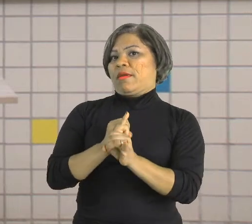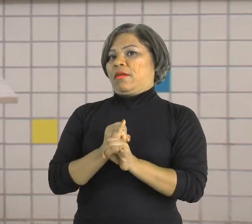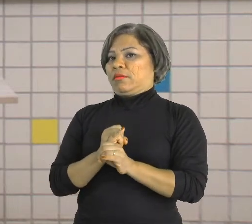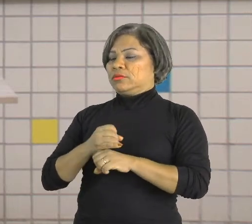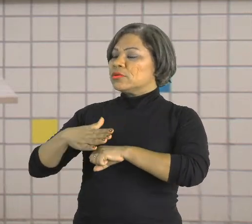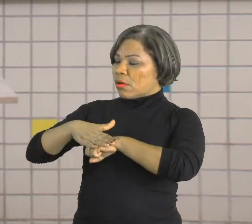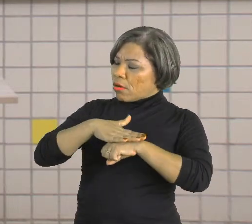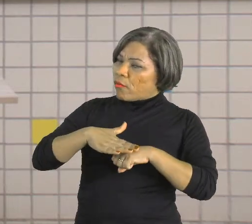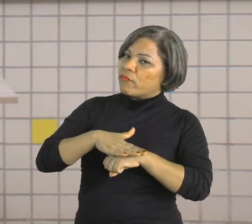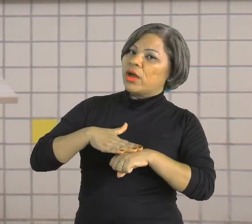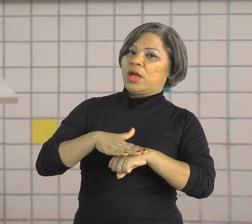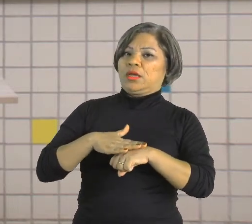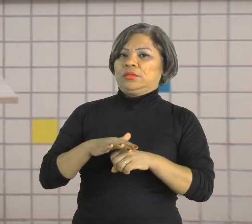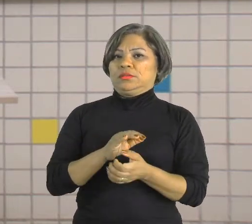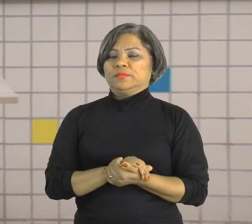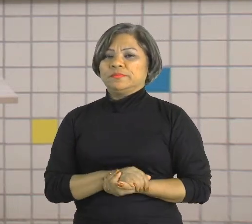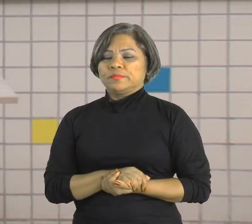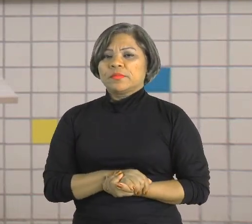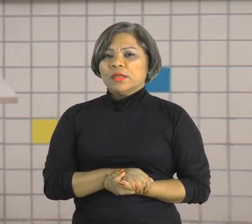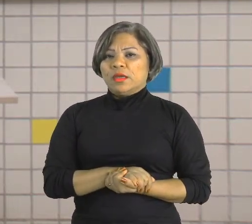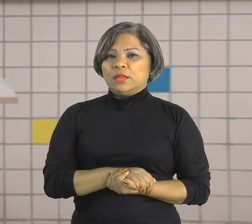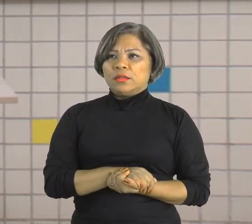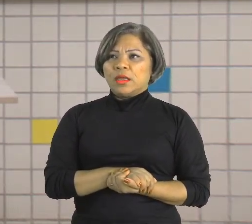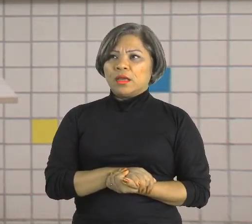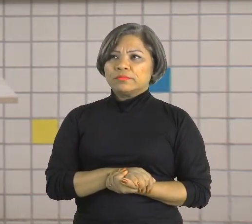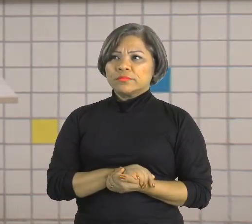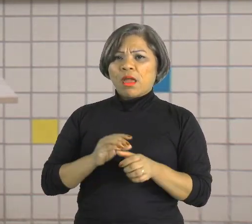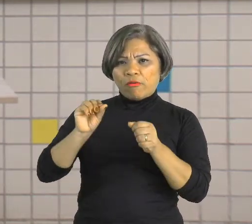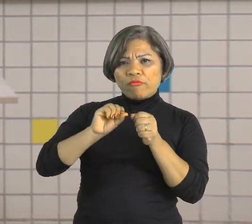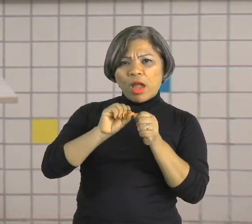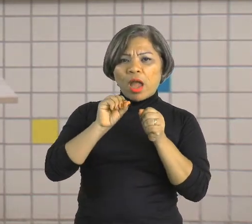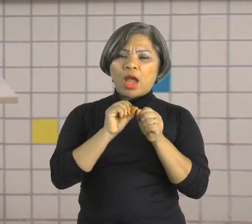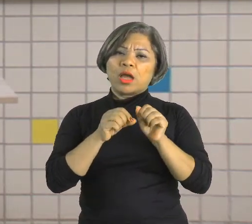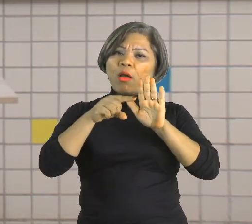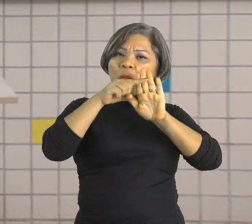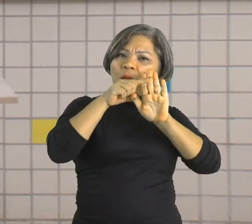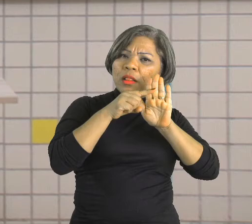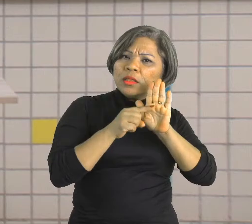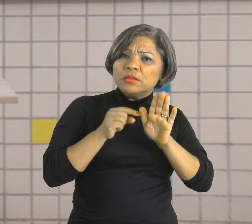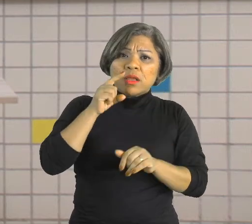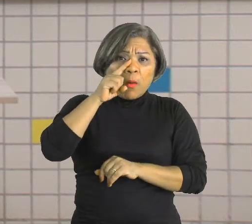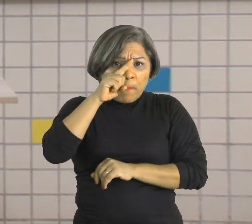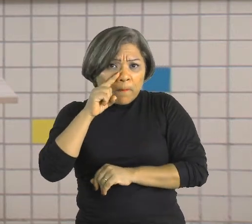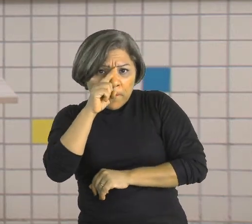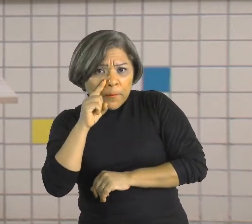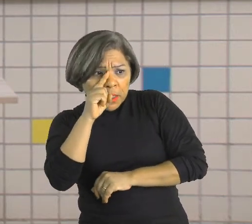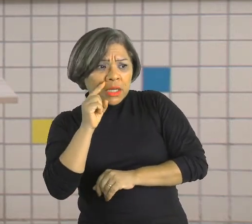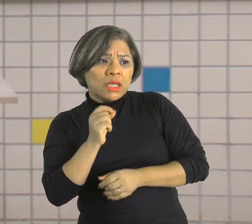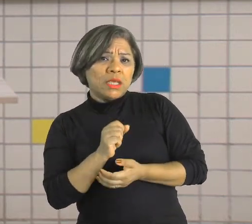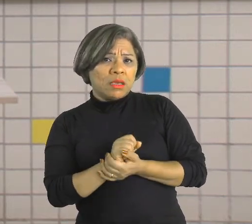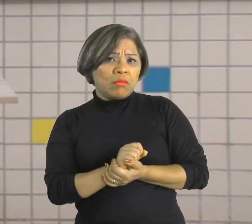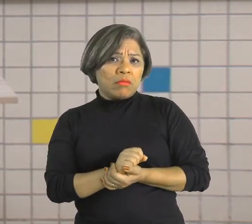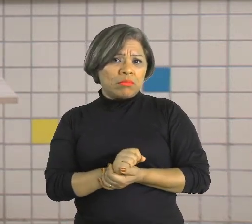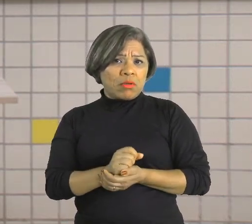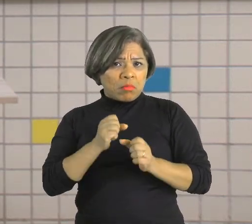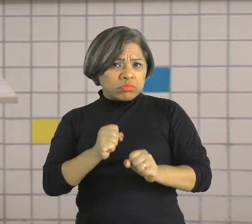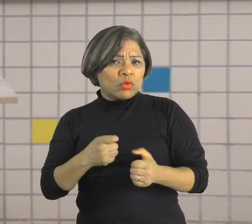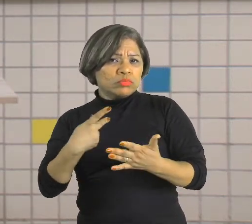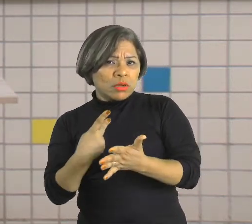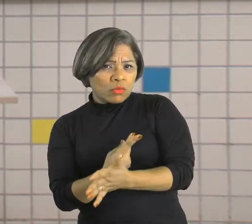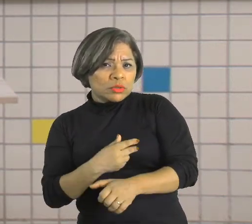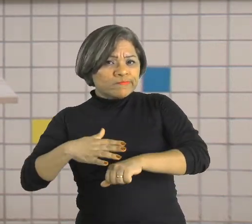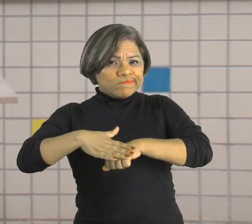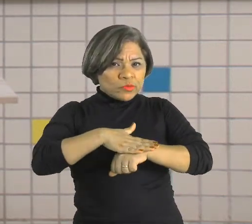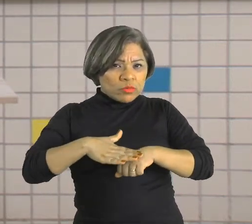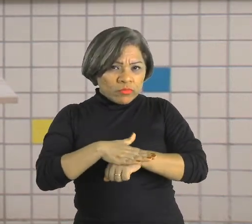Que vocês moram juntos, e fazer uma listinha dos perigos que vocês correm conversando com uma